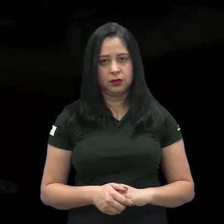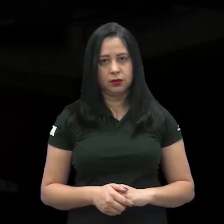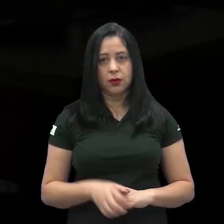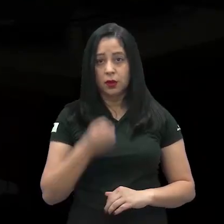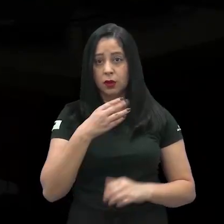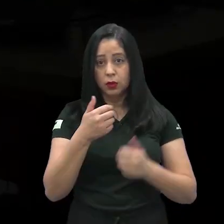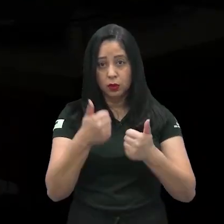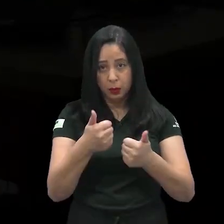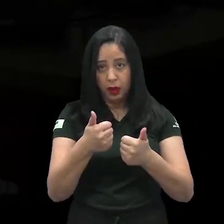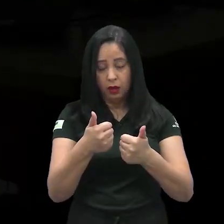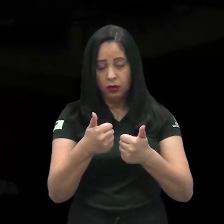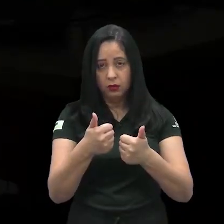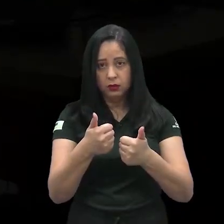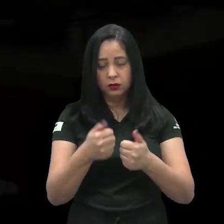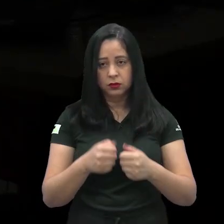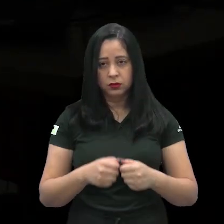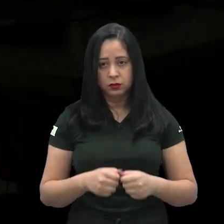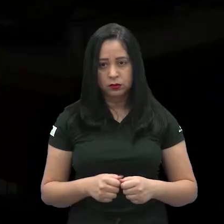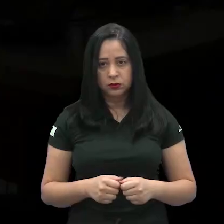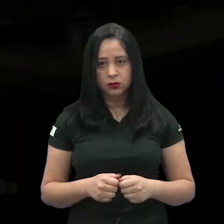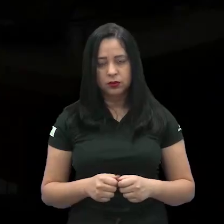Tudo bem com você?